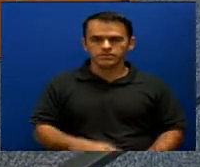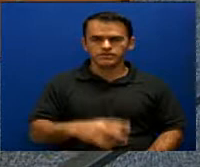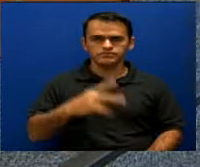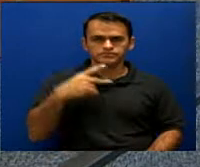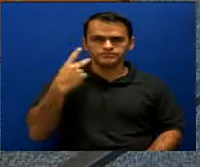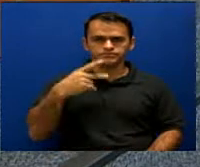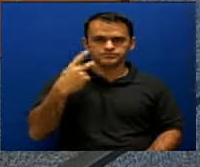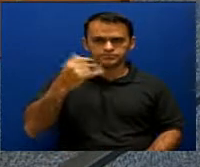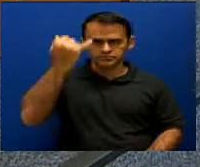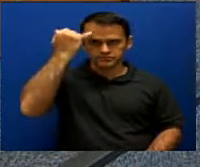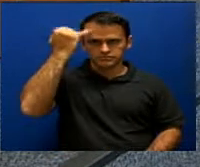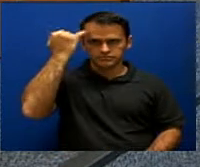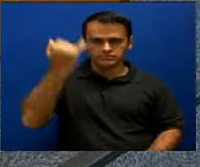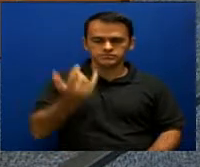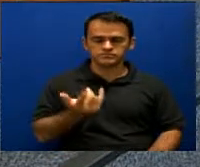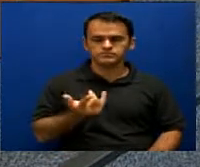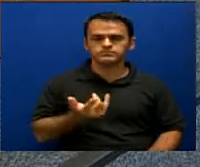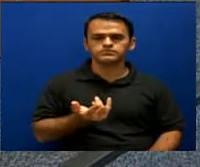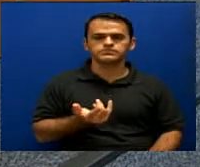Vereador Irineu Toledo, voto.